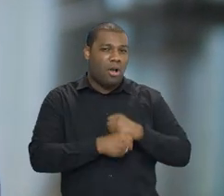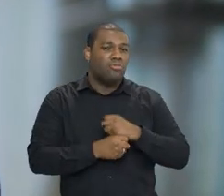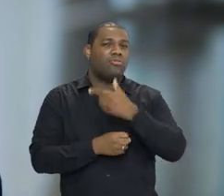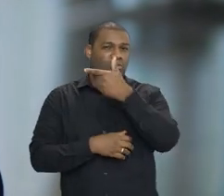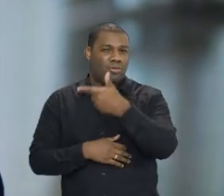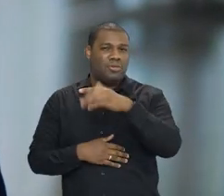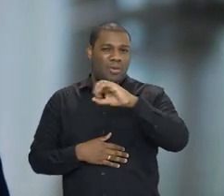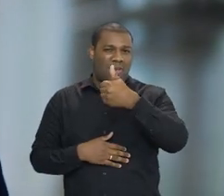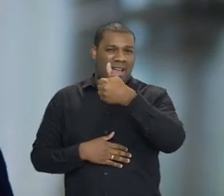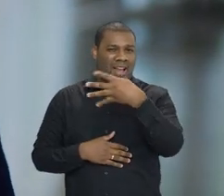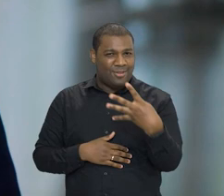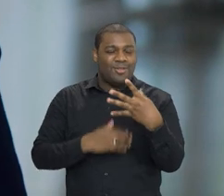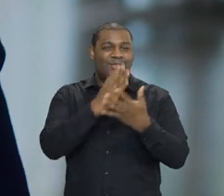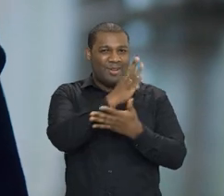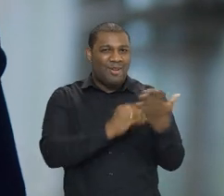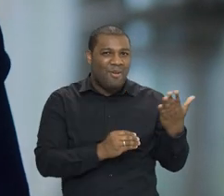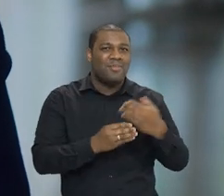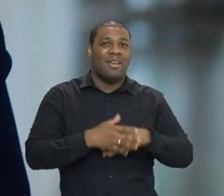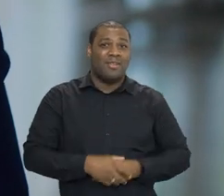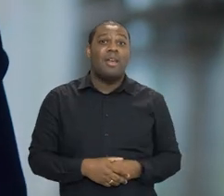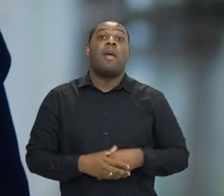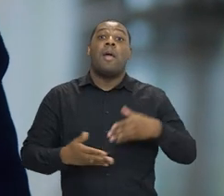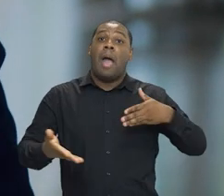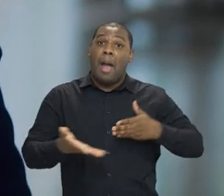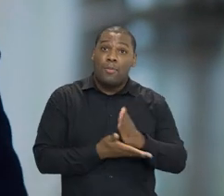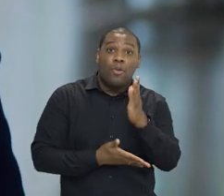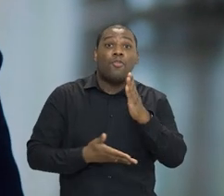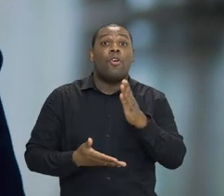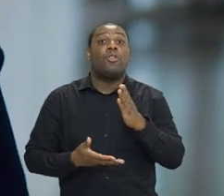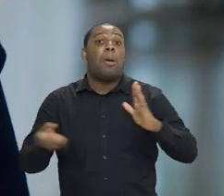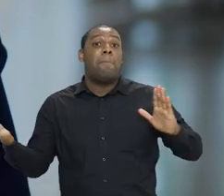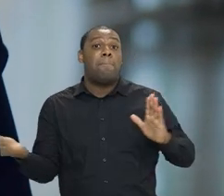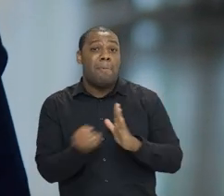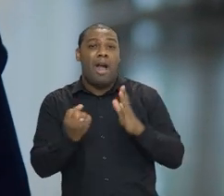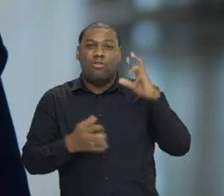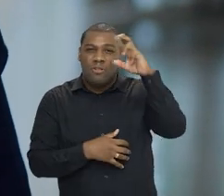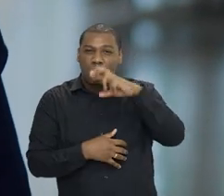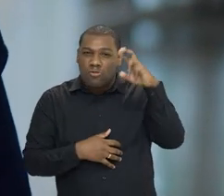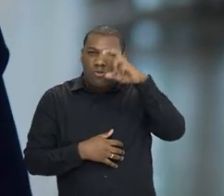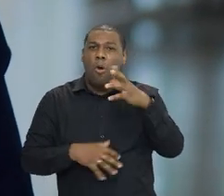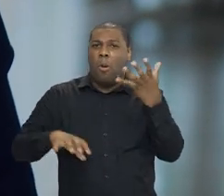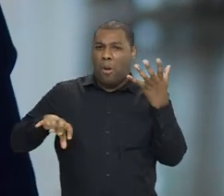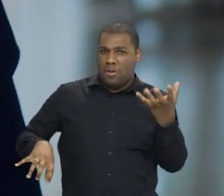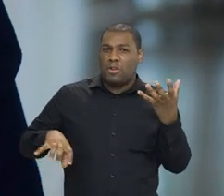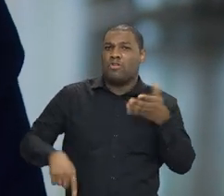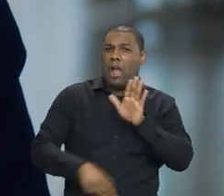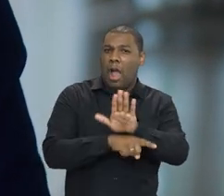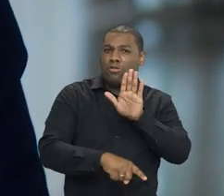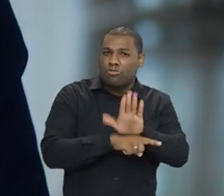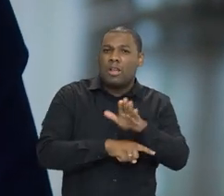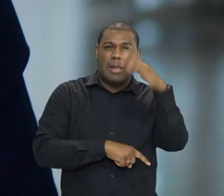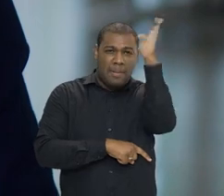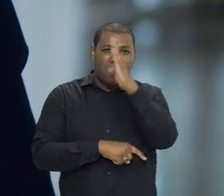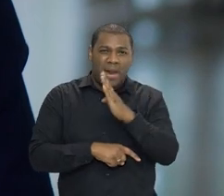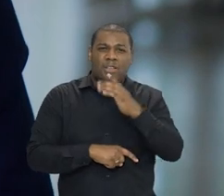em 2014. Por isso, aprovamos um novo marco fiscal com a ajuda do Congresso para